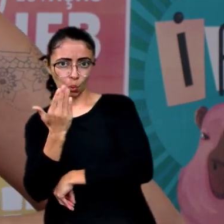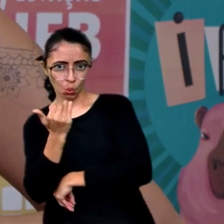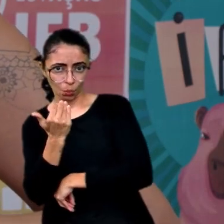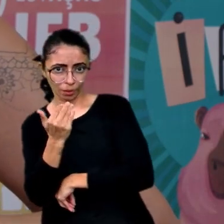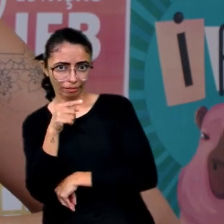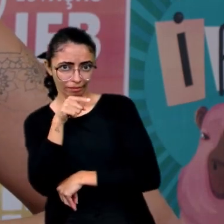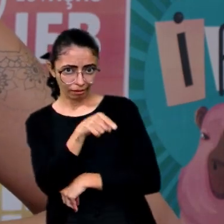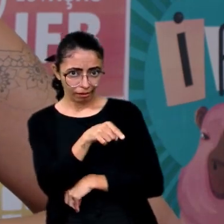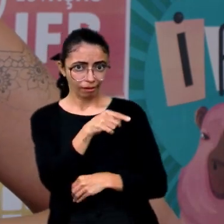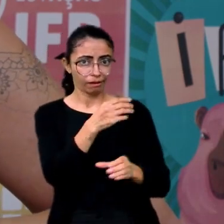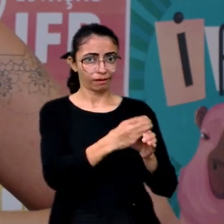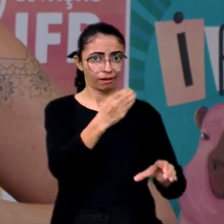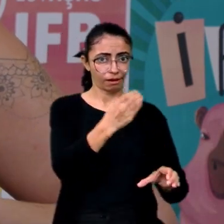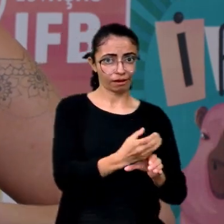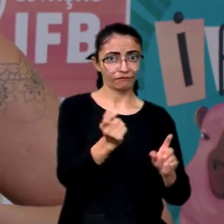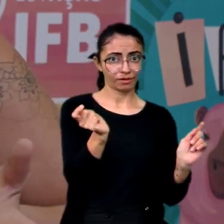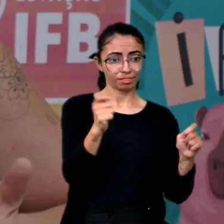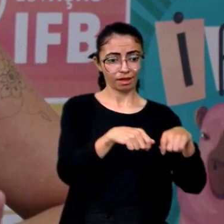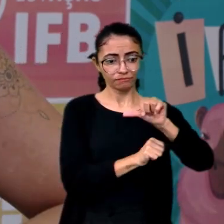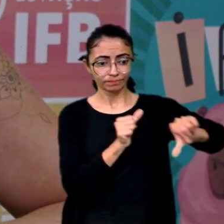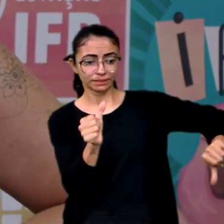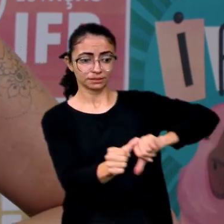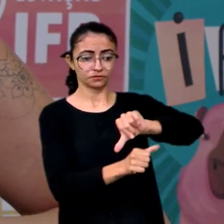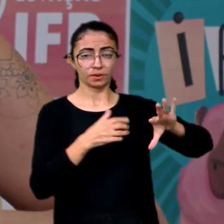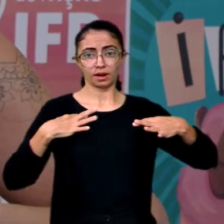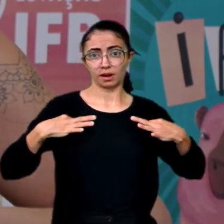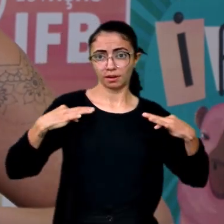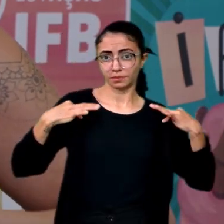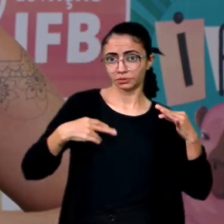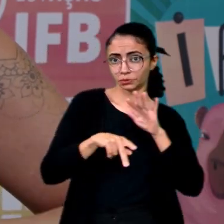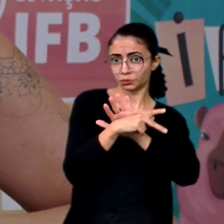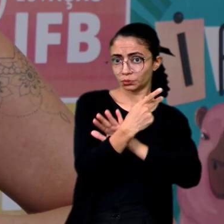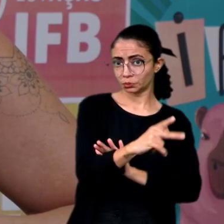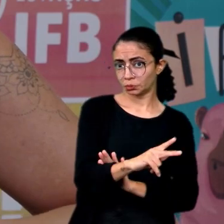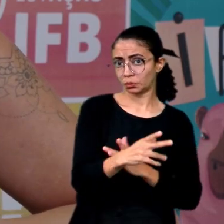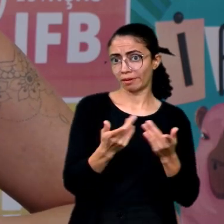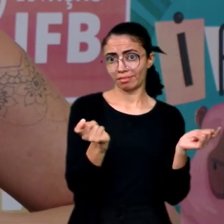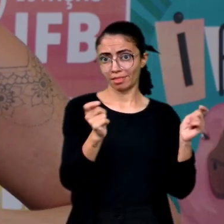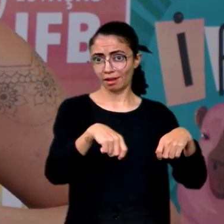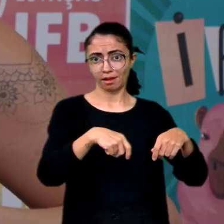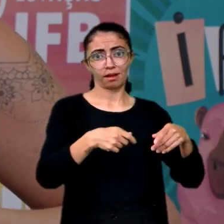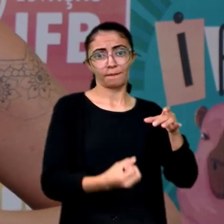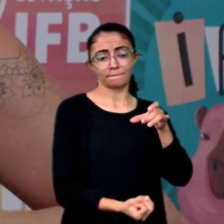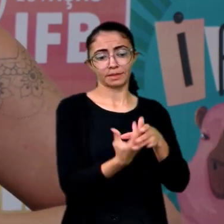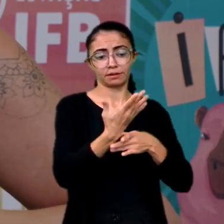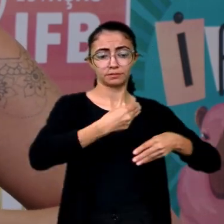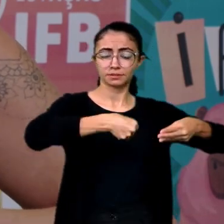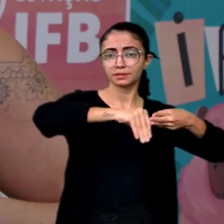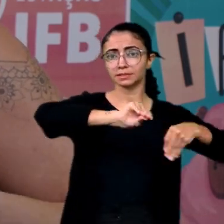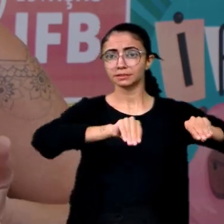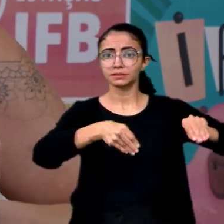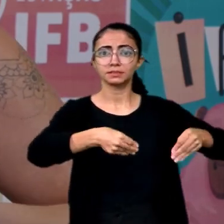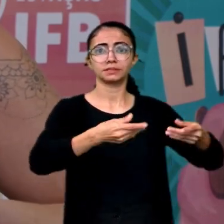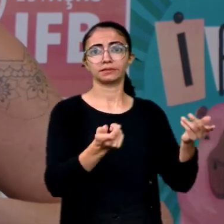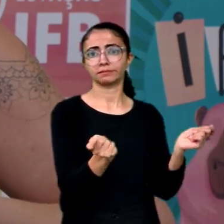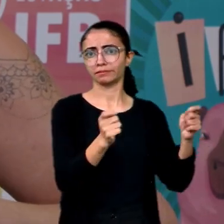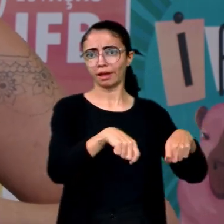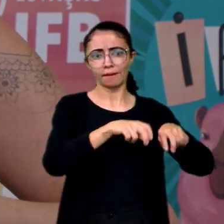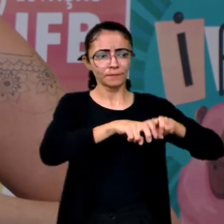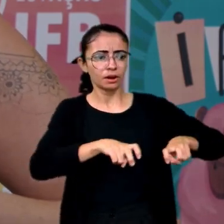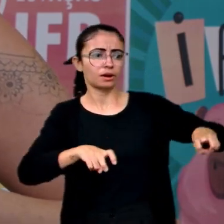sua camiseta, por exemplo, né? Uma garrafa PET, hoje a gente faz tecido, a gente faz piso, a gente faz banco, a gente faz mil